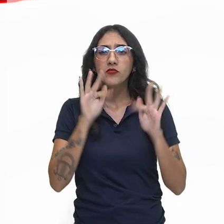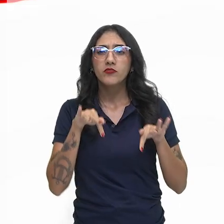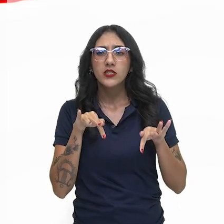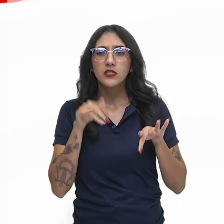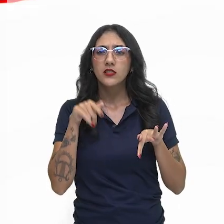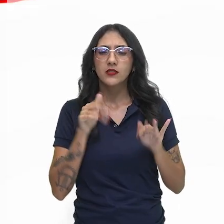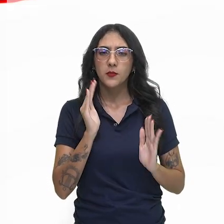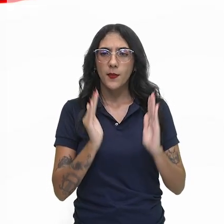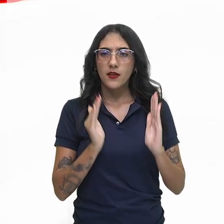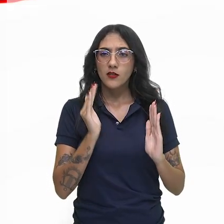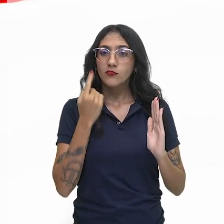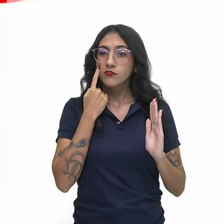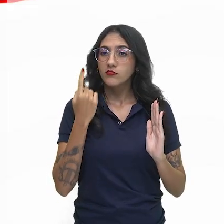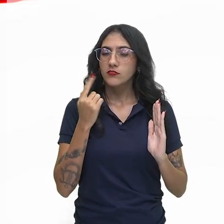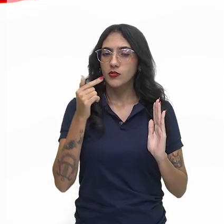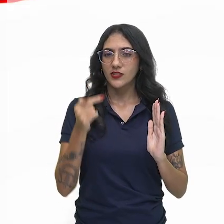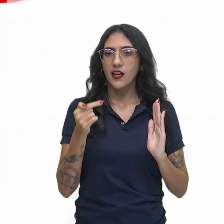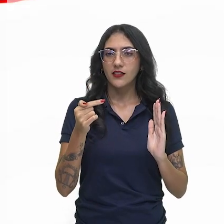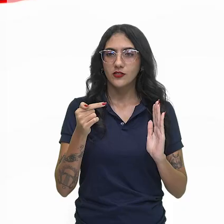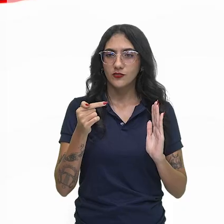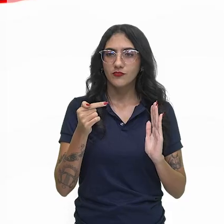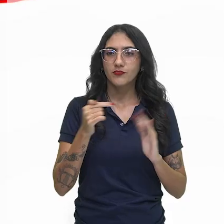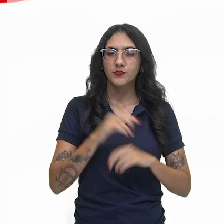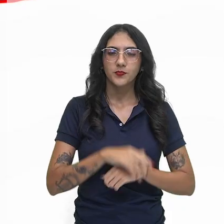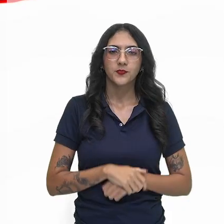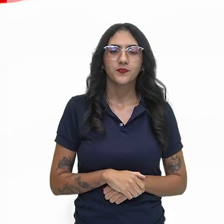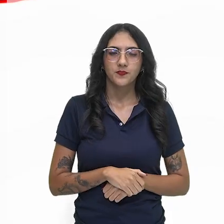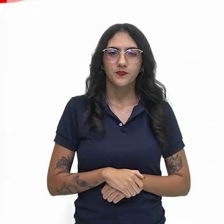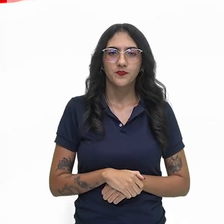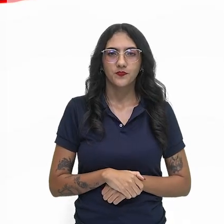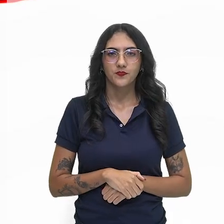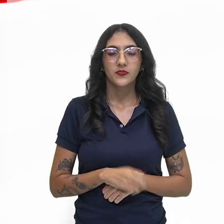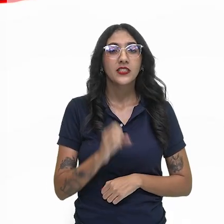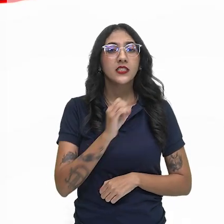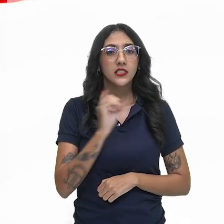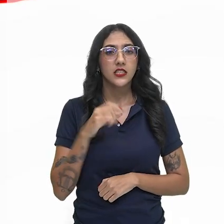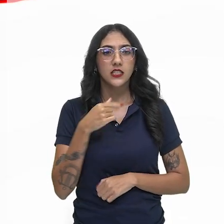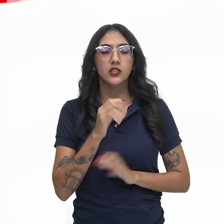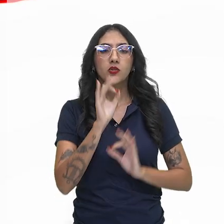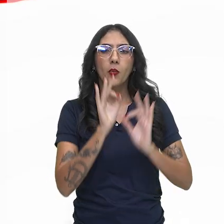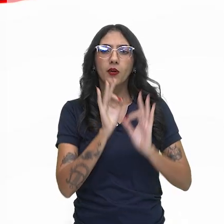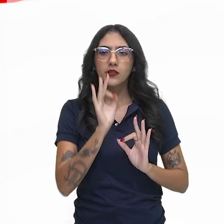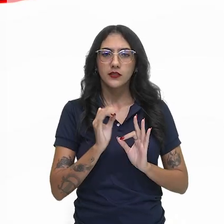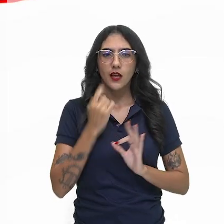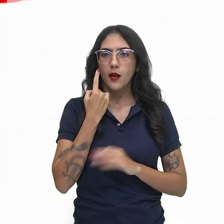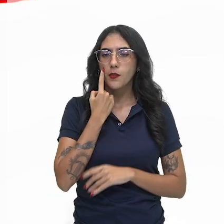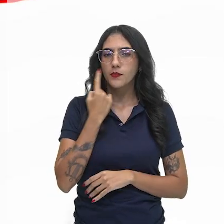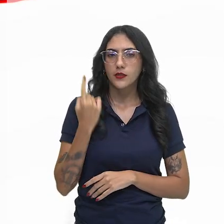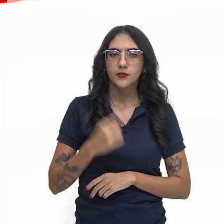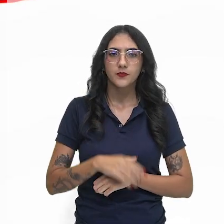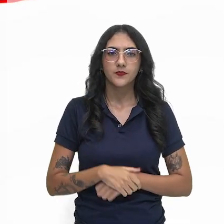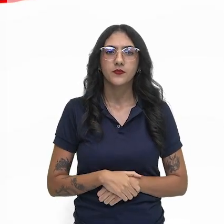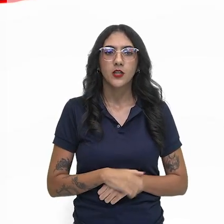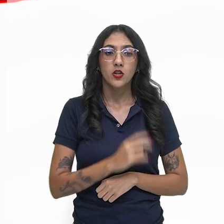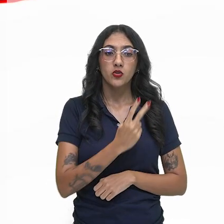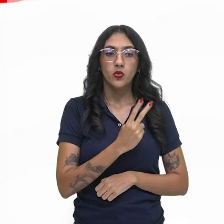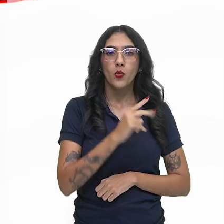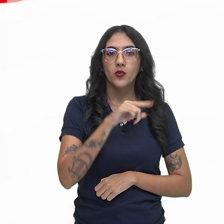algarismo duvidoso é o 7. Se eu escrever a medida como sendo